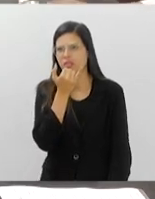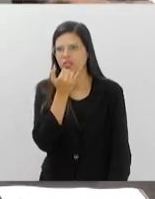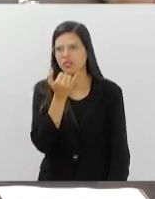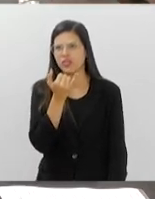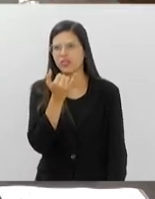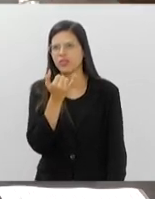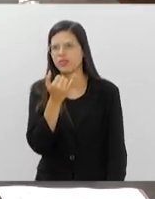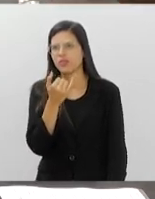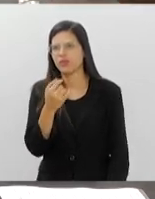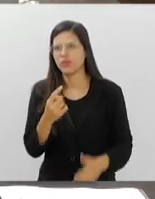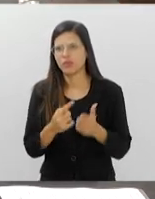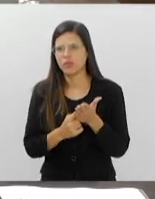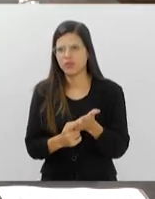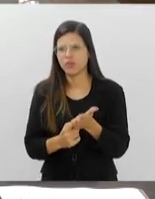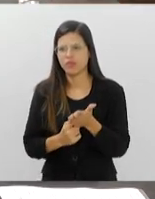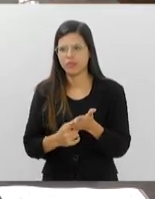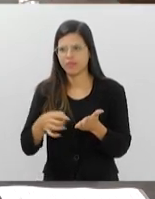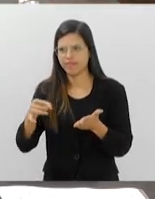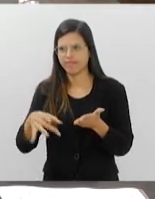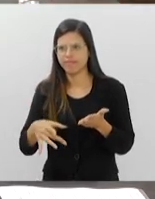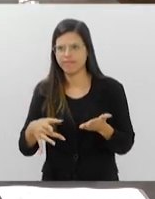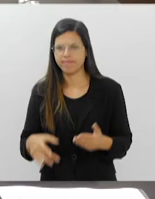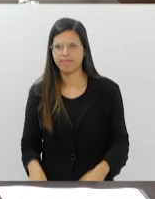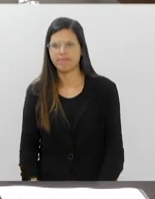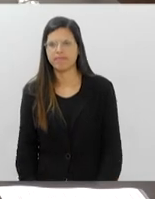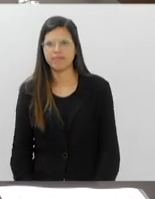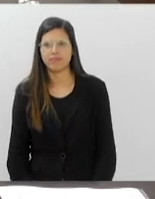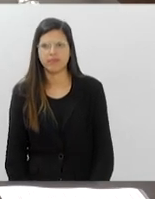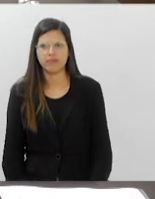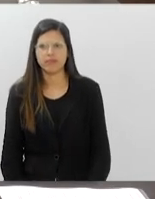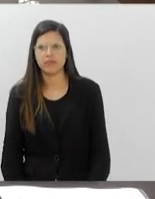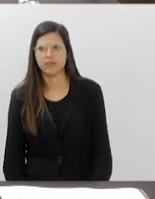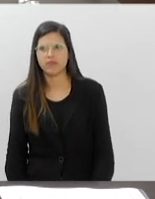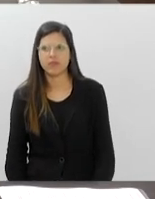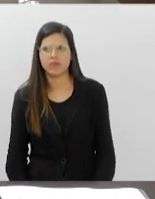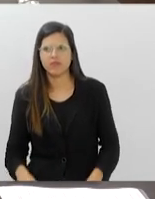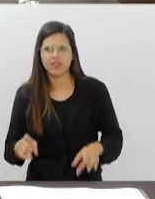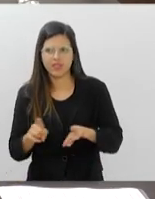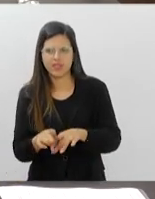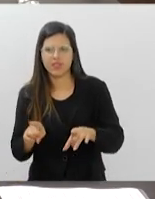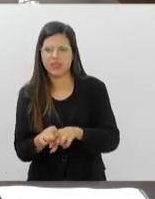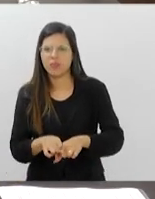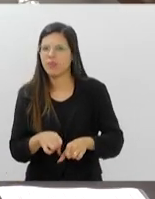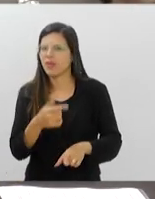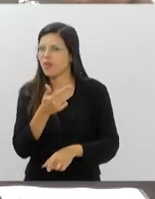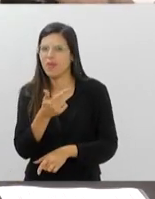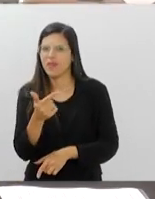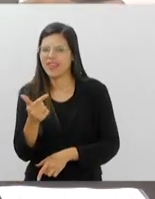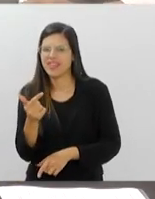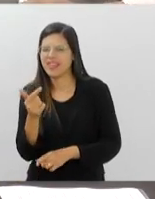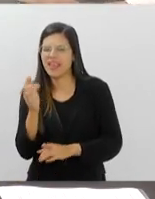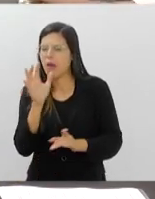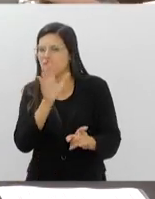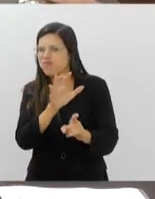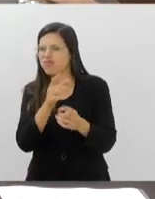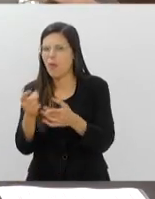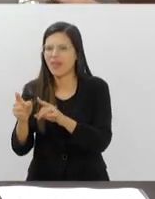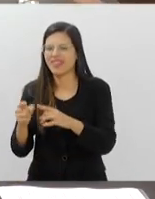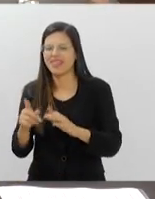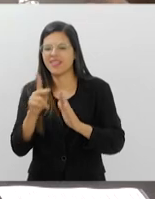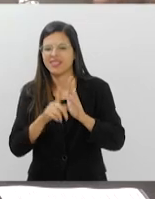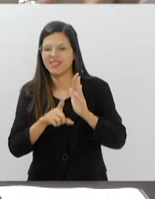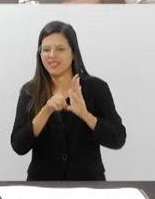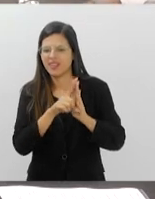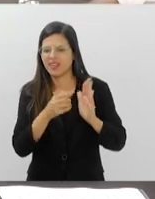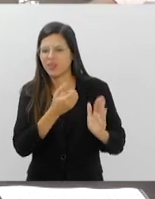gente tinha combinado aqui na última. Tá. E não... Vossa Excelência também não receberá nenhuma mordida especial. Projeto de lei